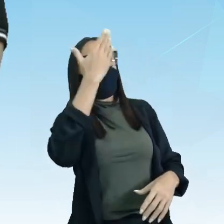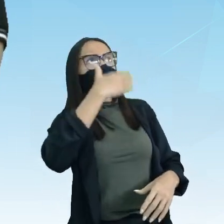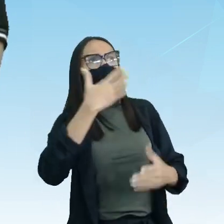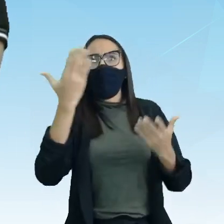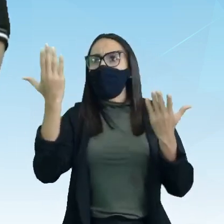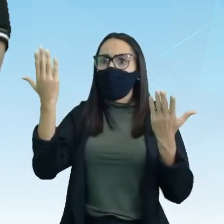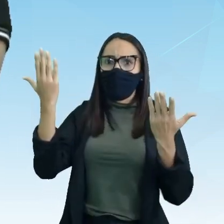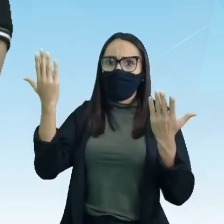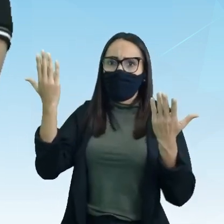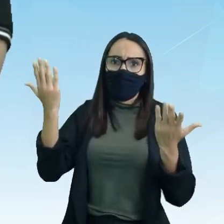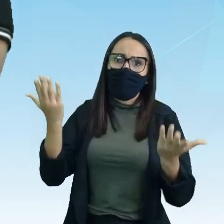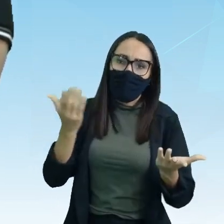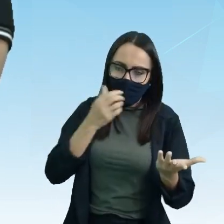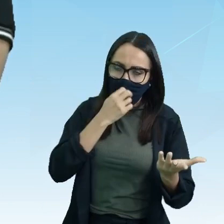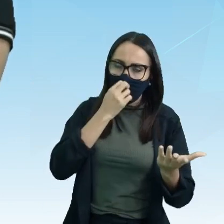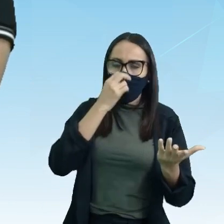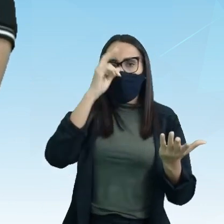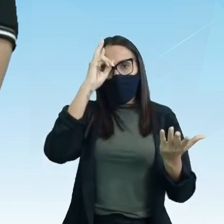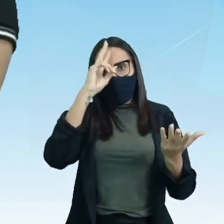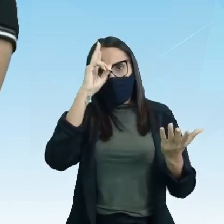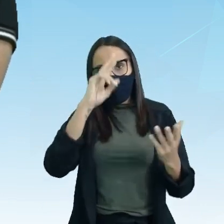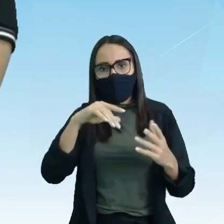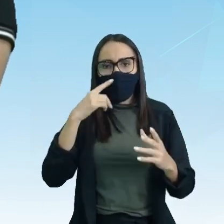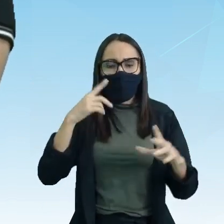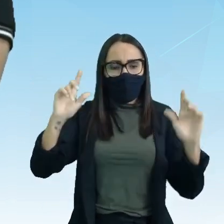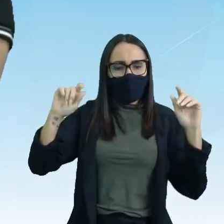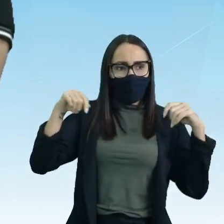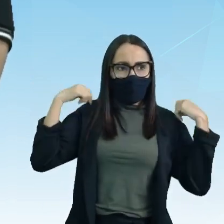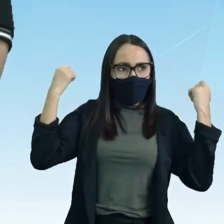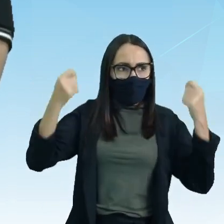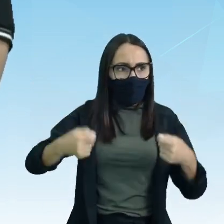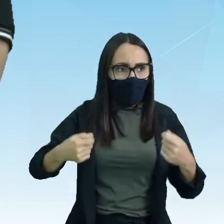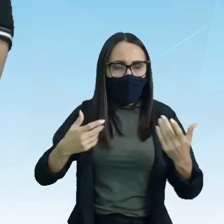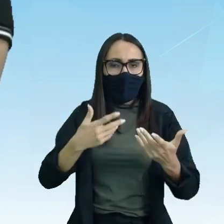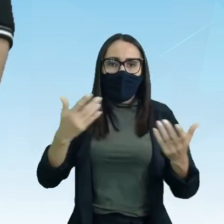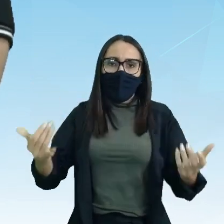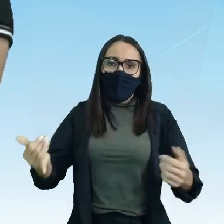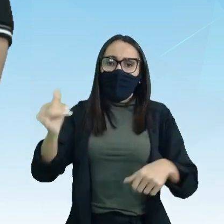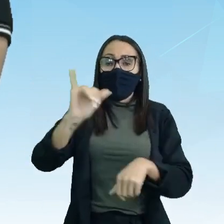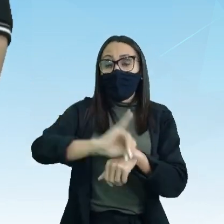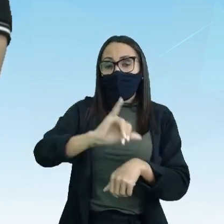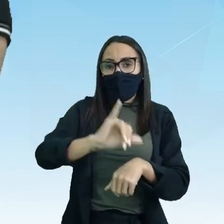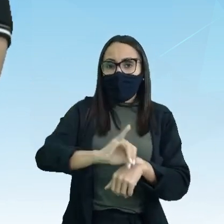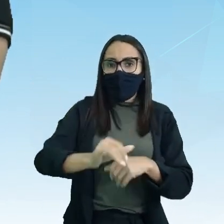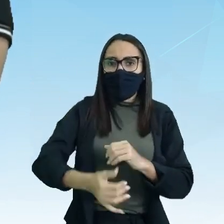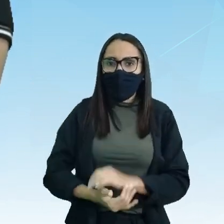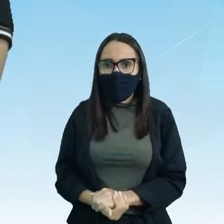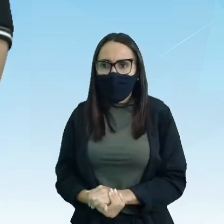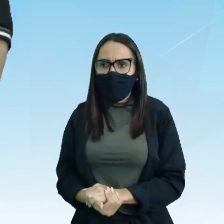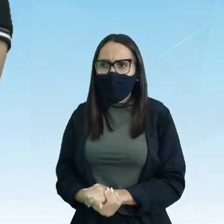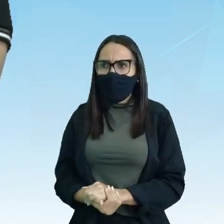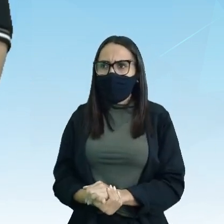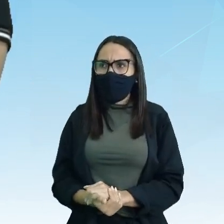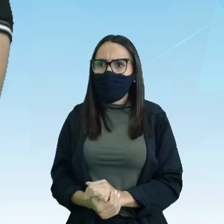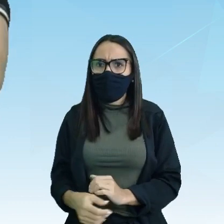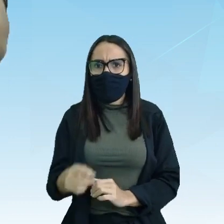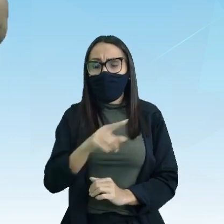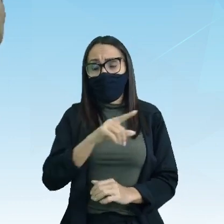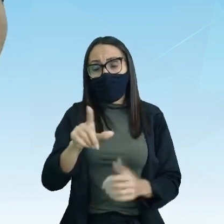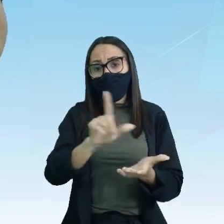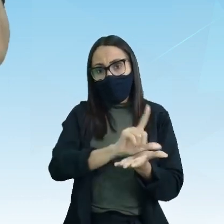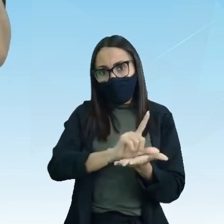beleza histórica, não é isso? No caso do Mercado São José, a beleza de ferro, não é isso? Exatamente. Esses dias fomos lá para